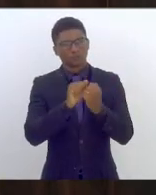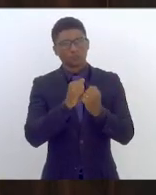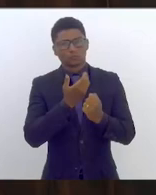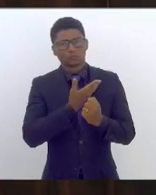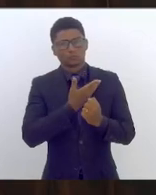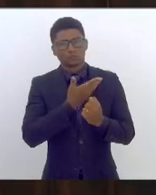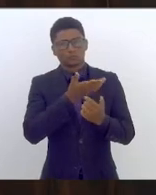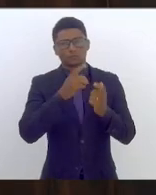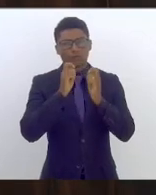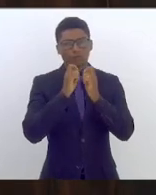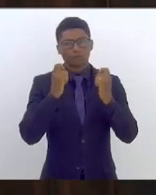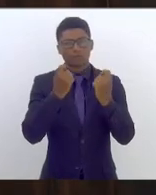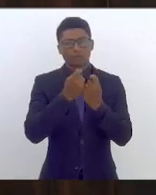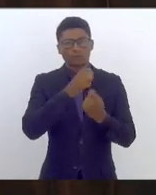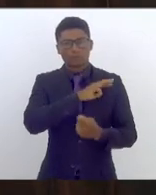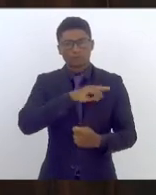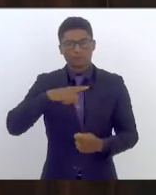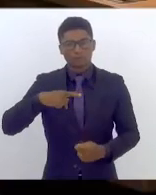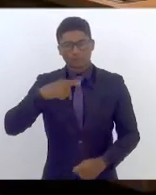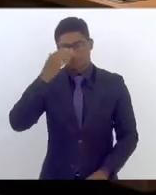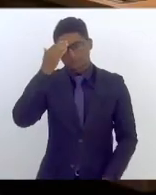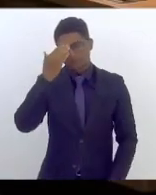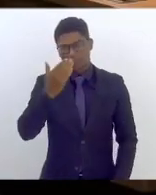na associação do MP obrigado